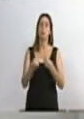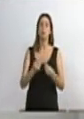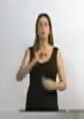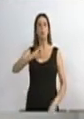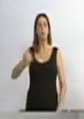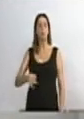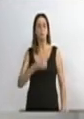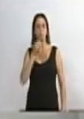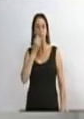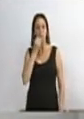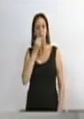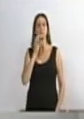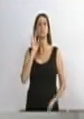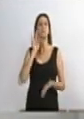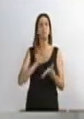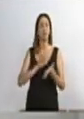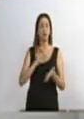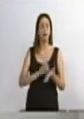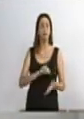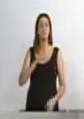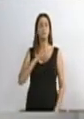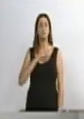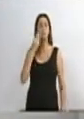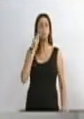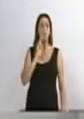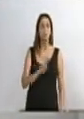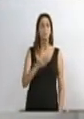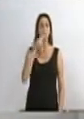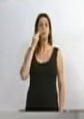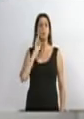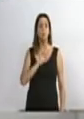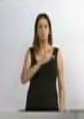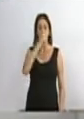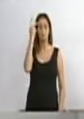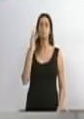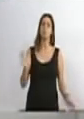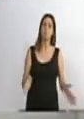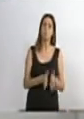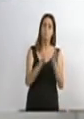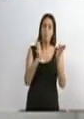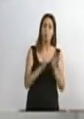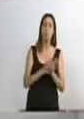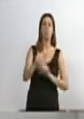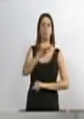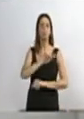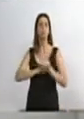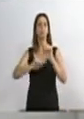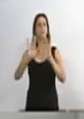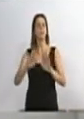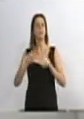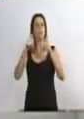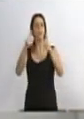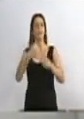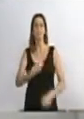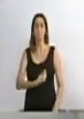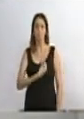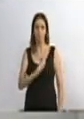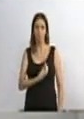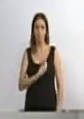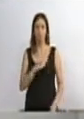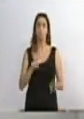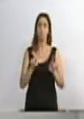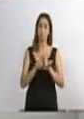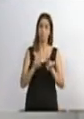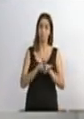oportunidades, que tirou milhões e milhões das linhas de pobreza. E hoje, inclusive, muitos